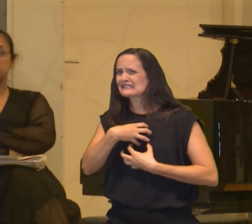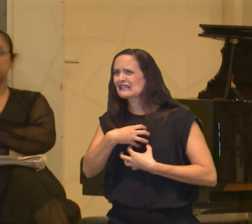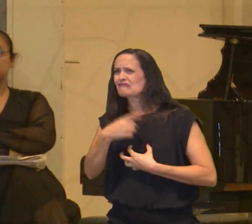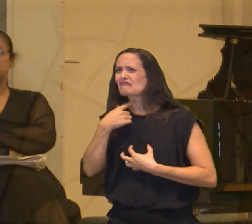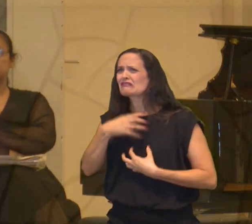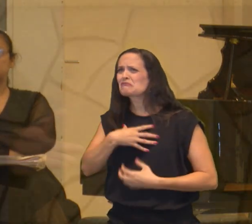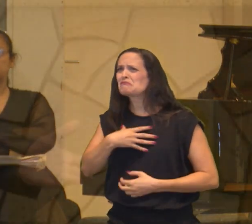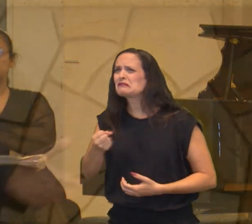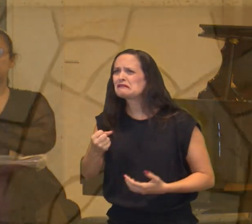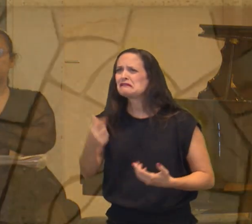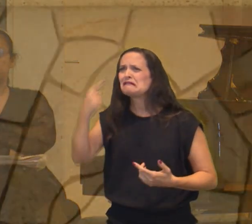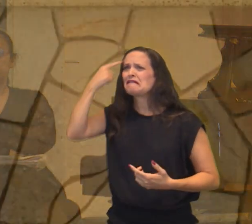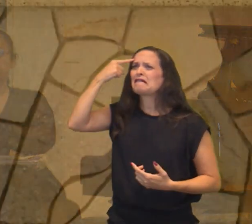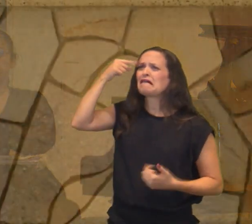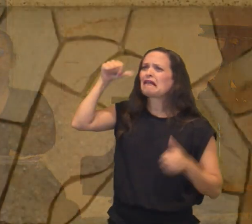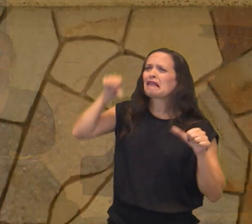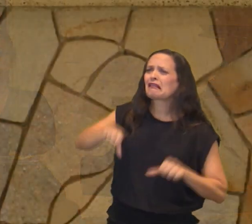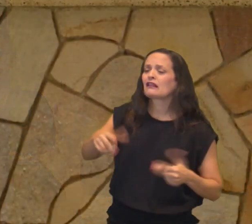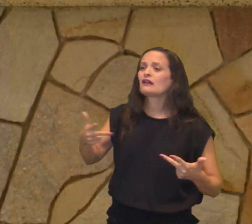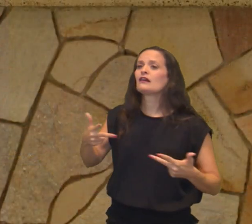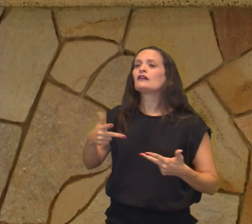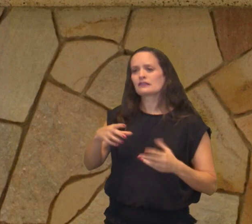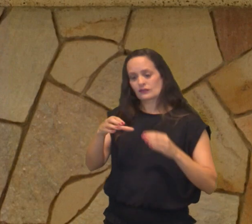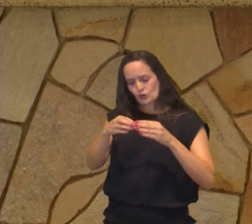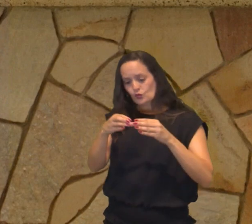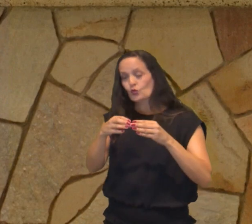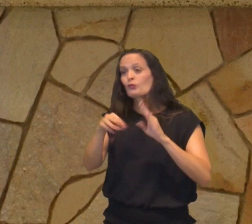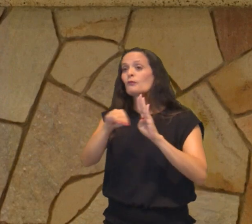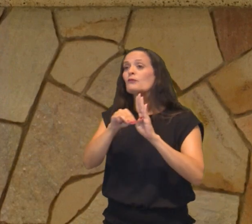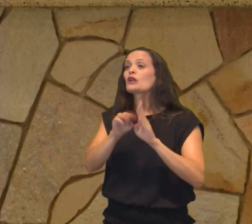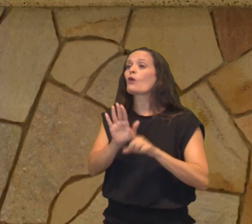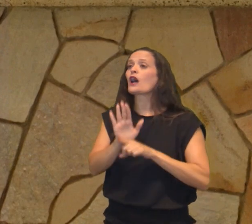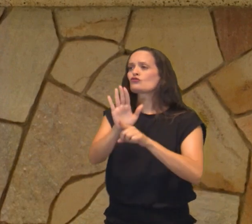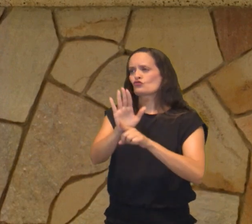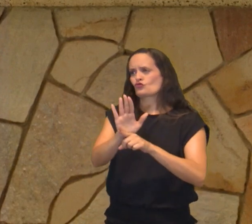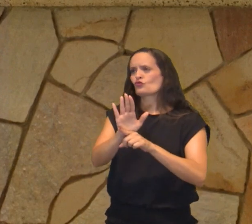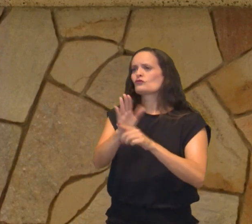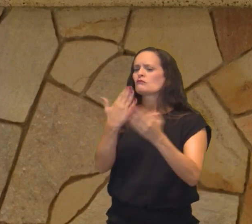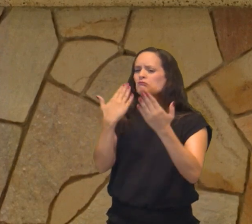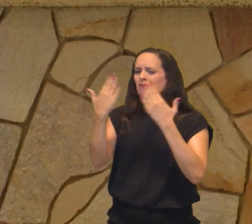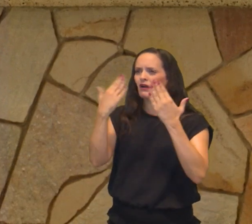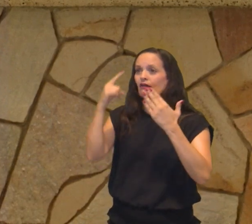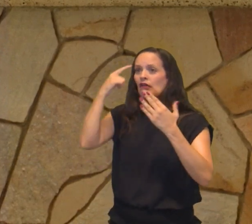pastores, nós temos amigos, pessoas que podem lhe ajudar. Você não precisa se